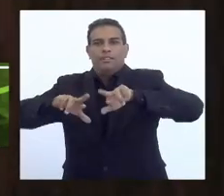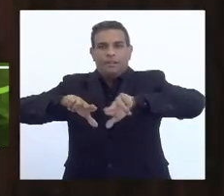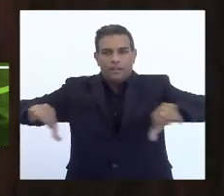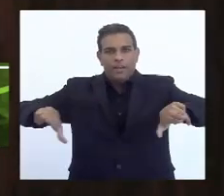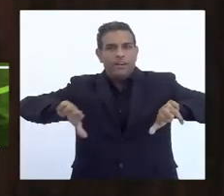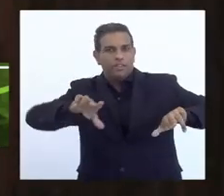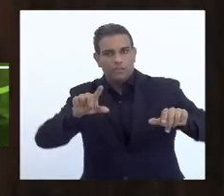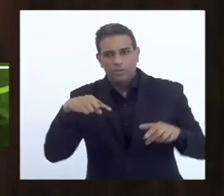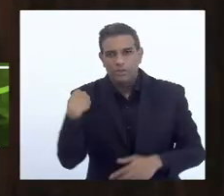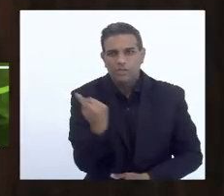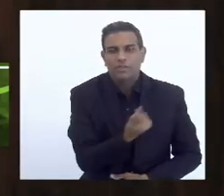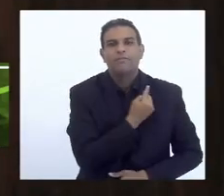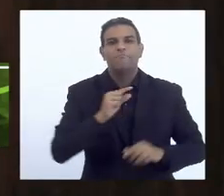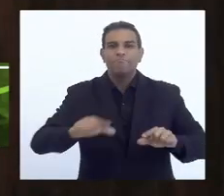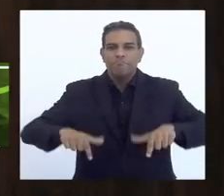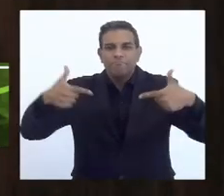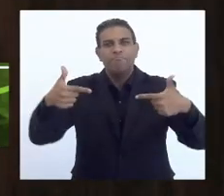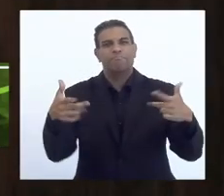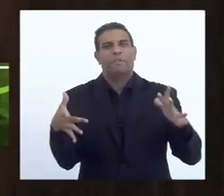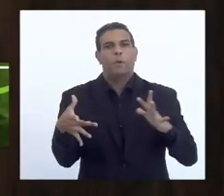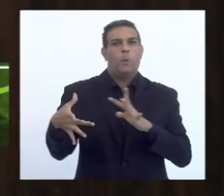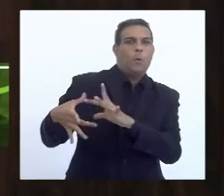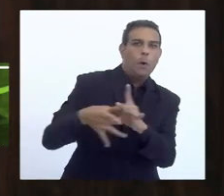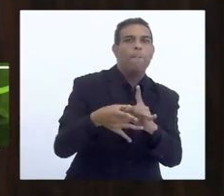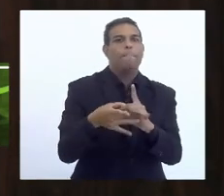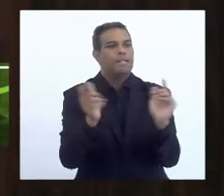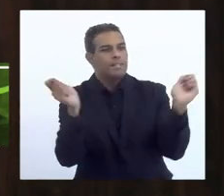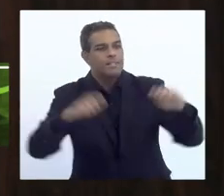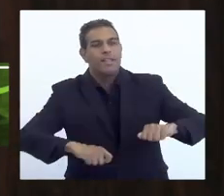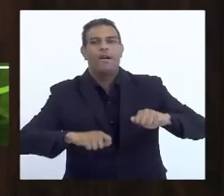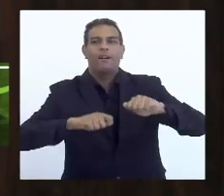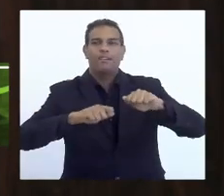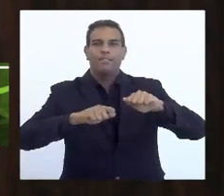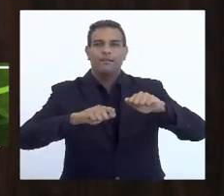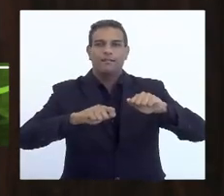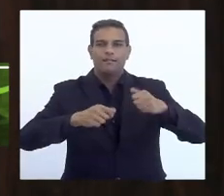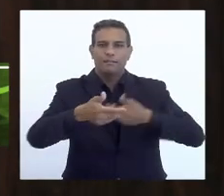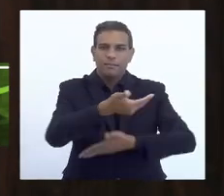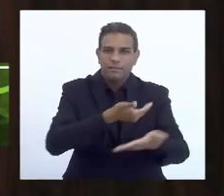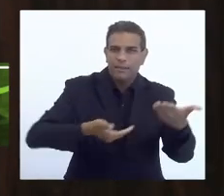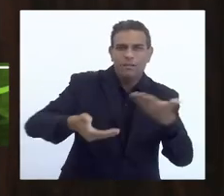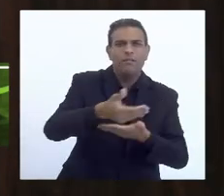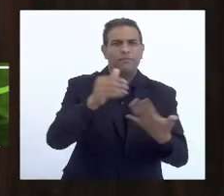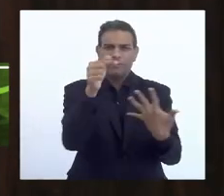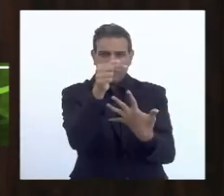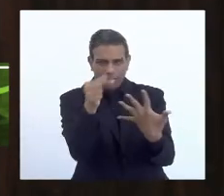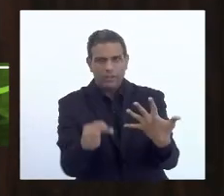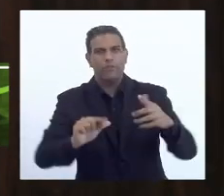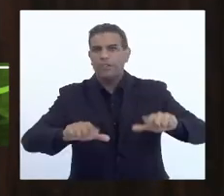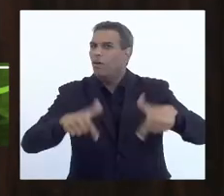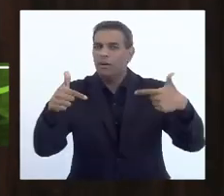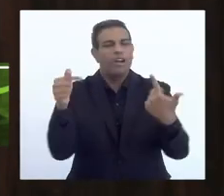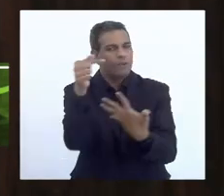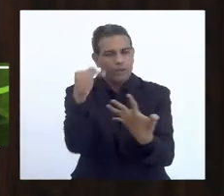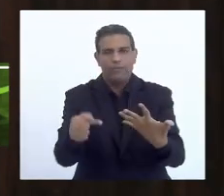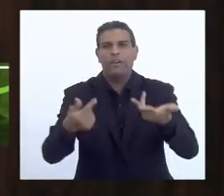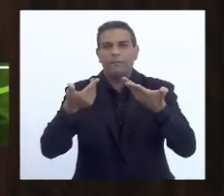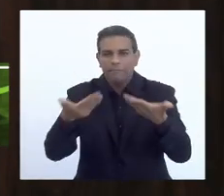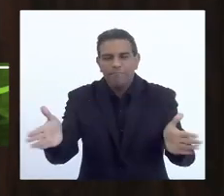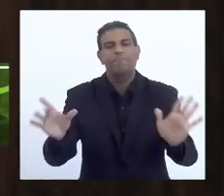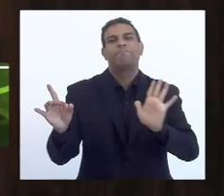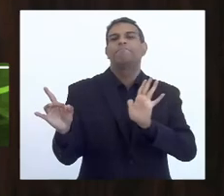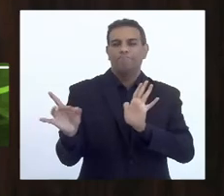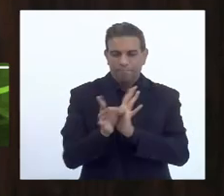que façamos isso junto com outras assembleias. Por exemplo, eu ainda vou esse ano para Natal e para Fortaleza discutir isso.